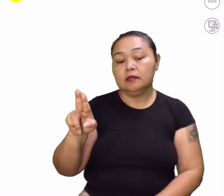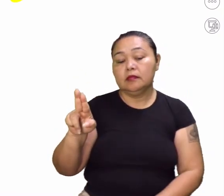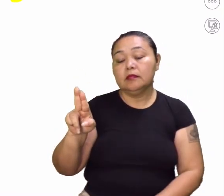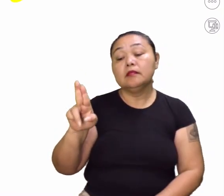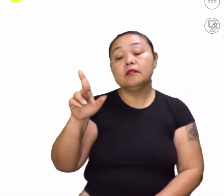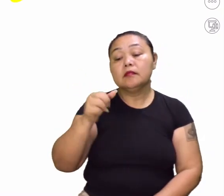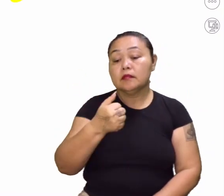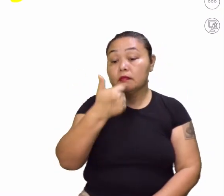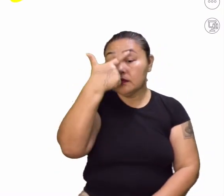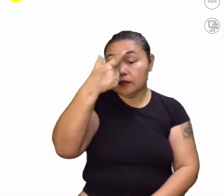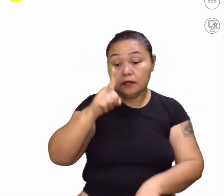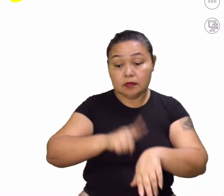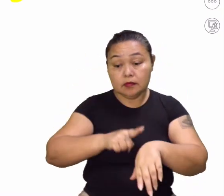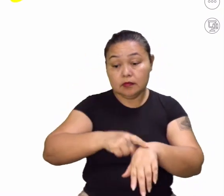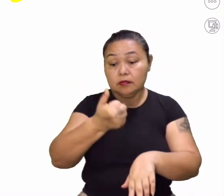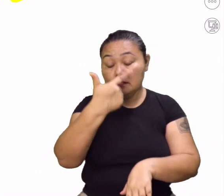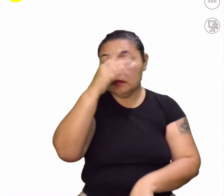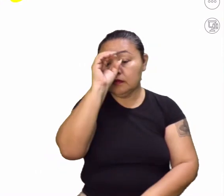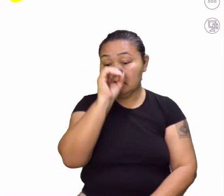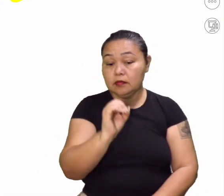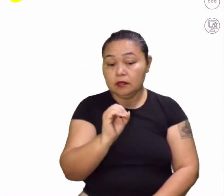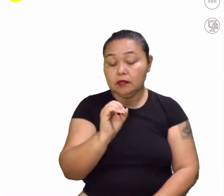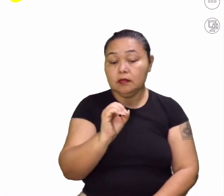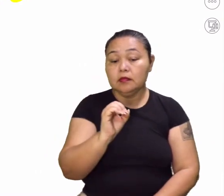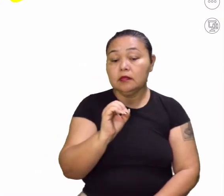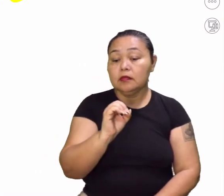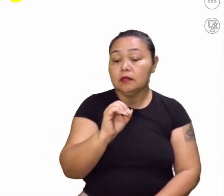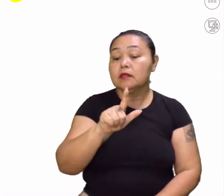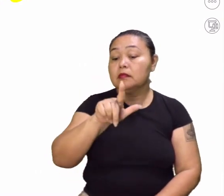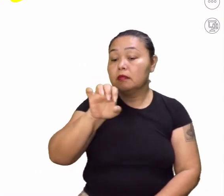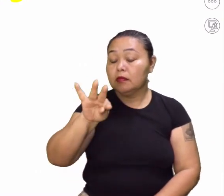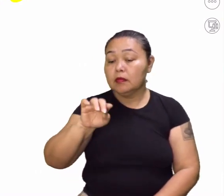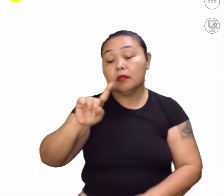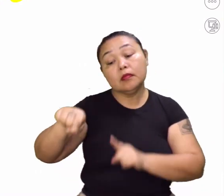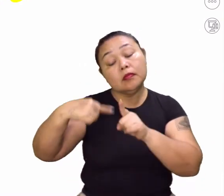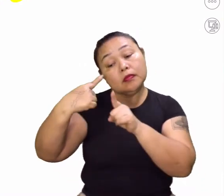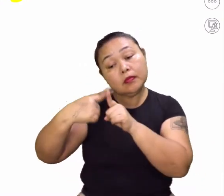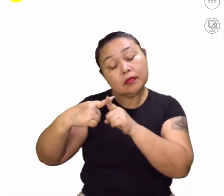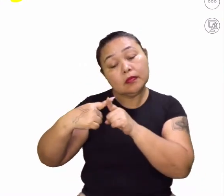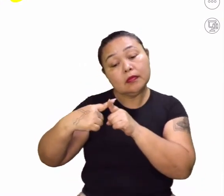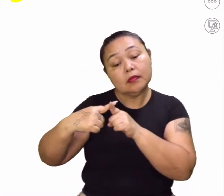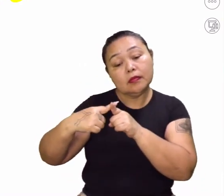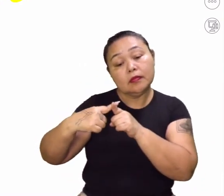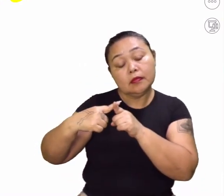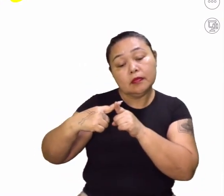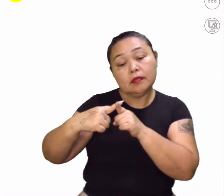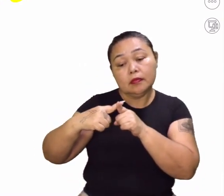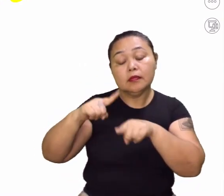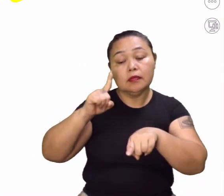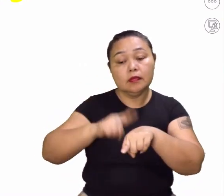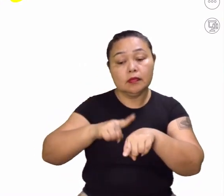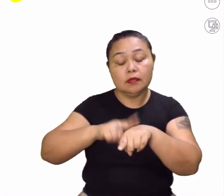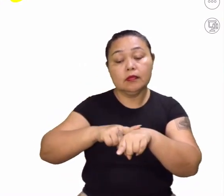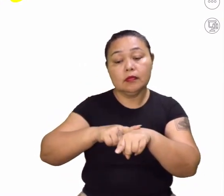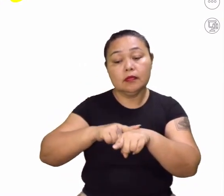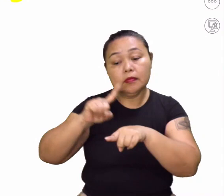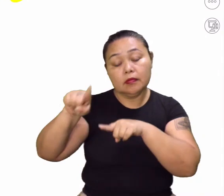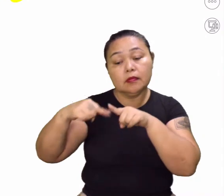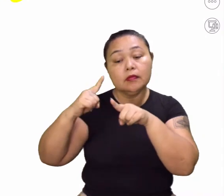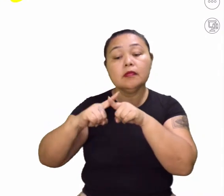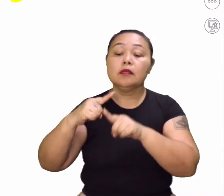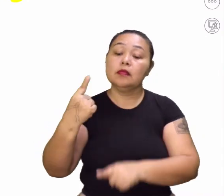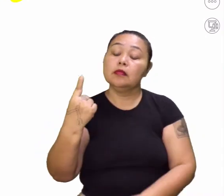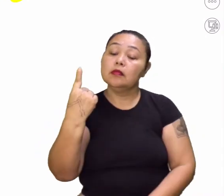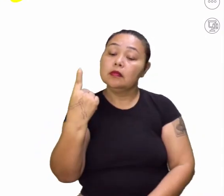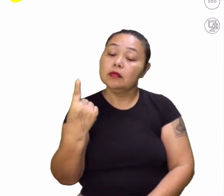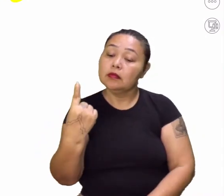é meio-dia no grau zero, se a leste a cada grau aumenta 1 hora, no meu fuso A aqui vai